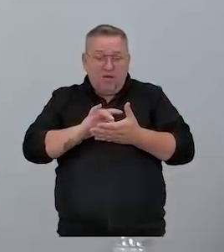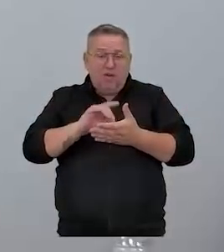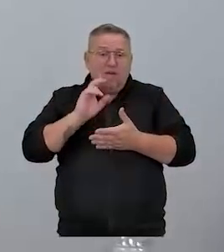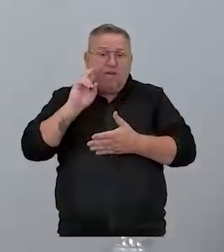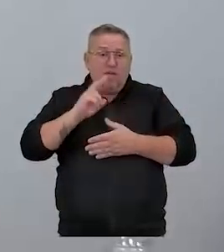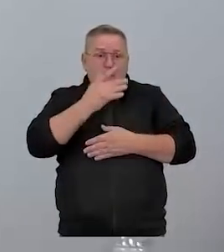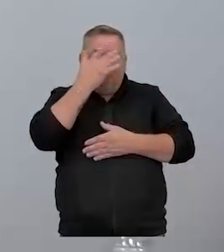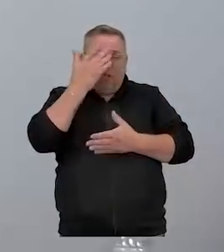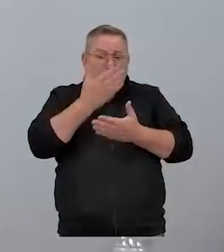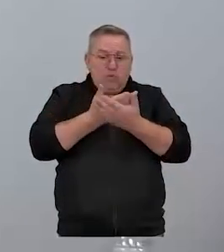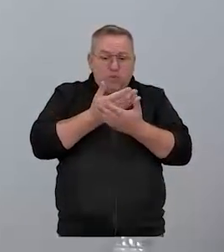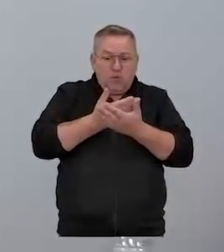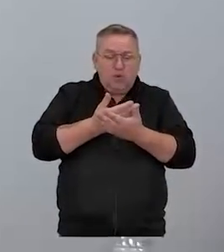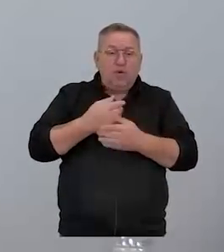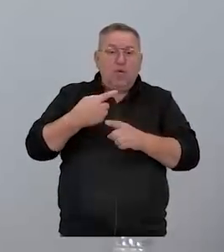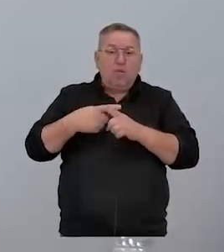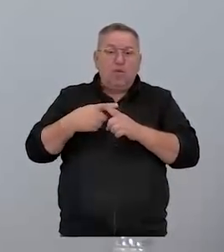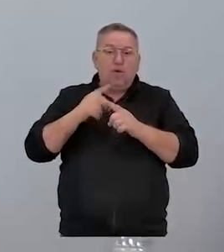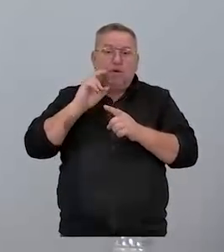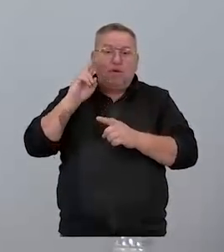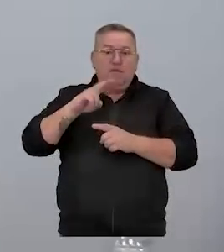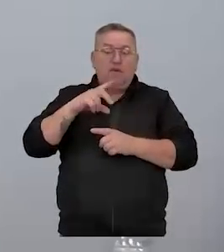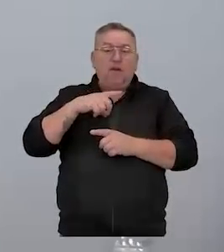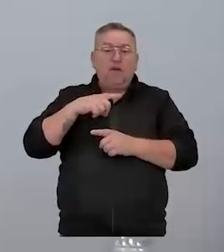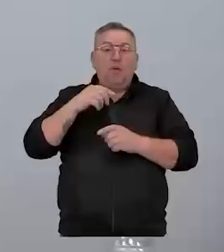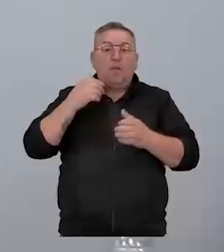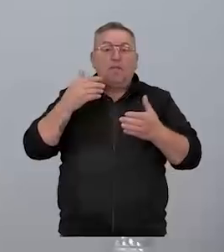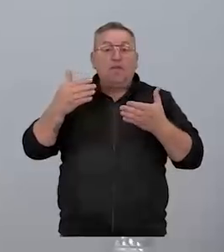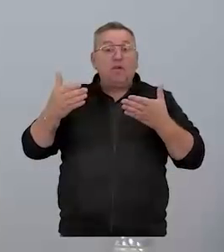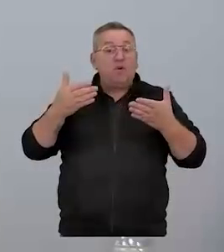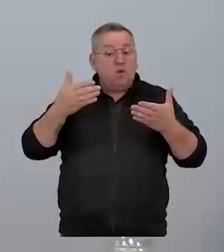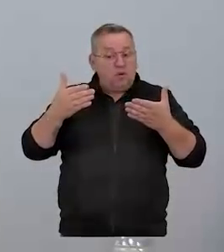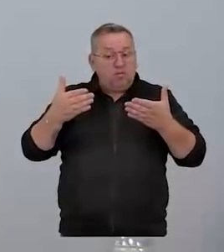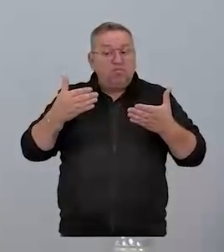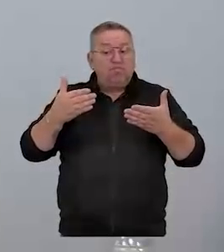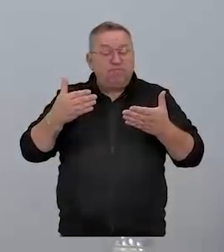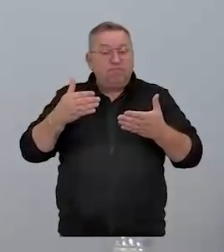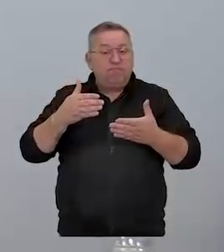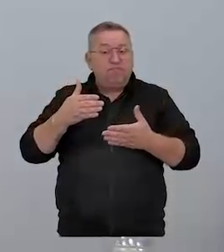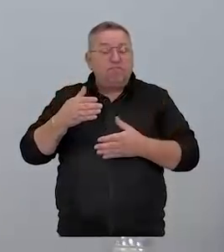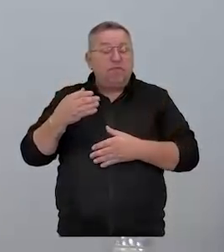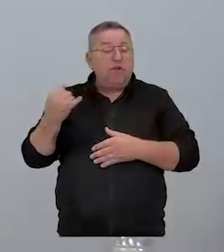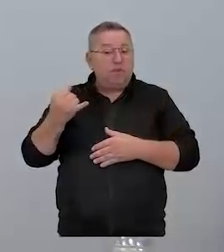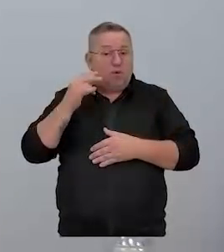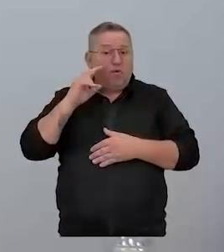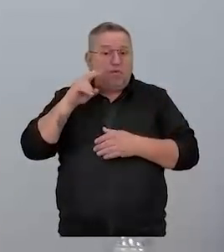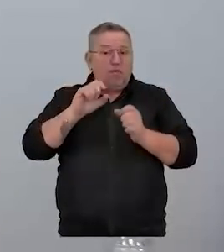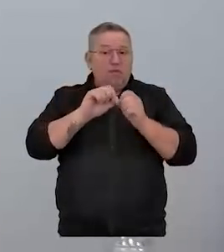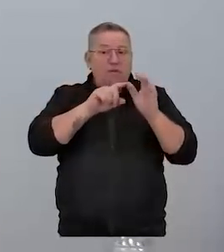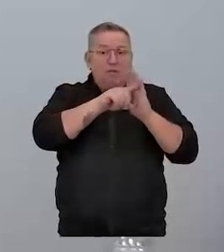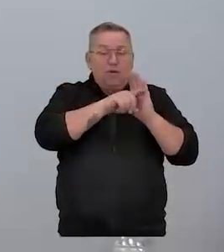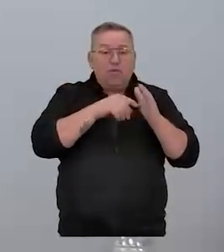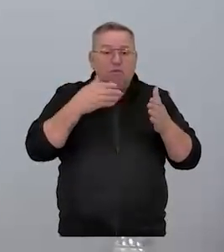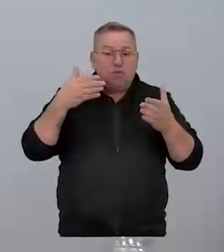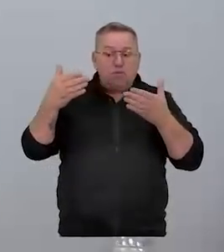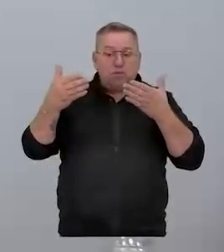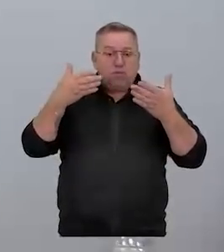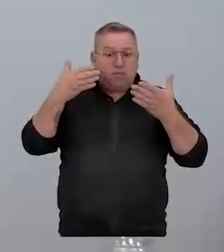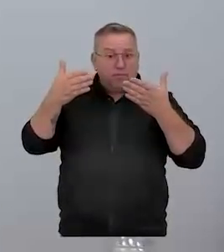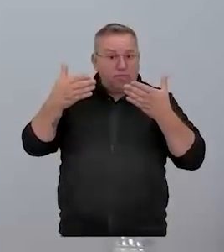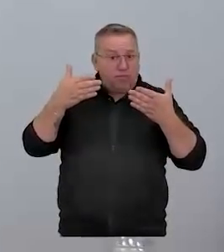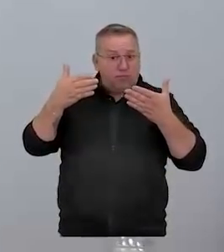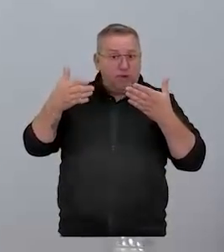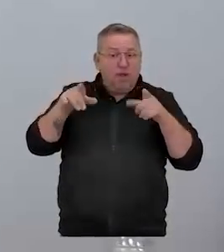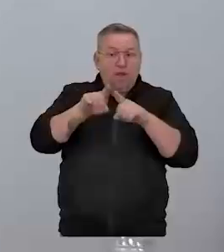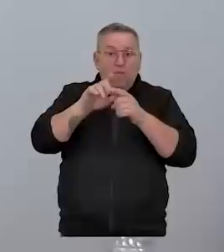Então, aqui no caso, seria bem interessante um psicólogo, né, Andréia? Também. Falando aí sobre esse comportamento. Poderia falar de modo geral, né?